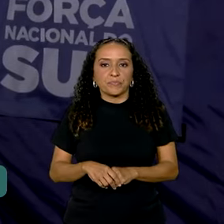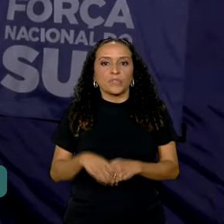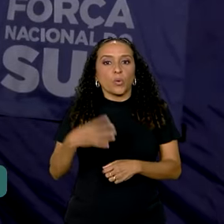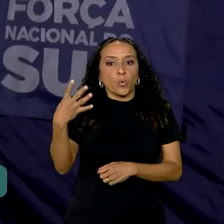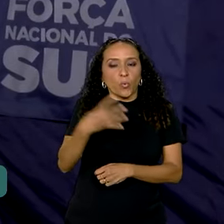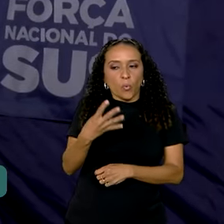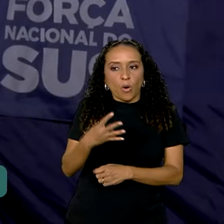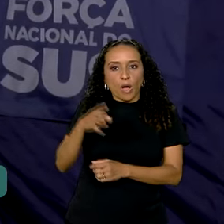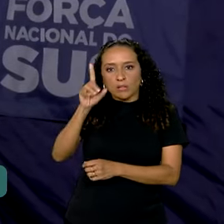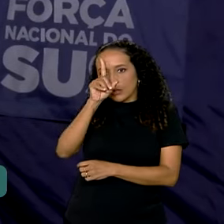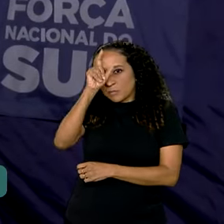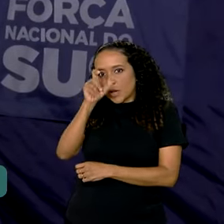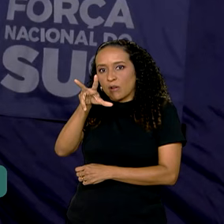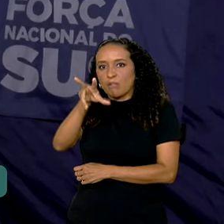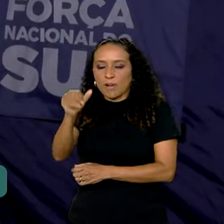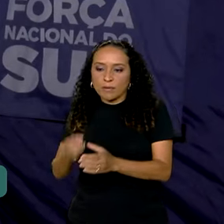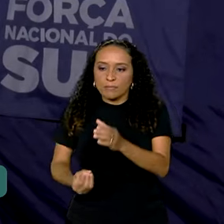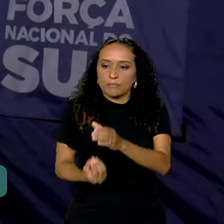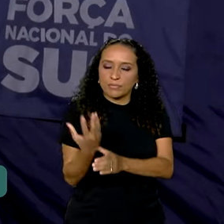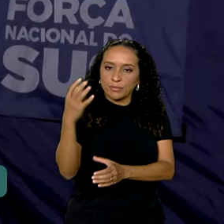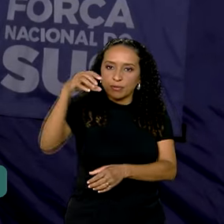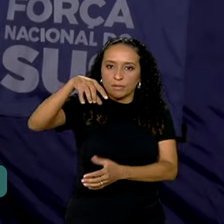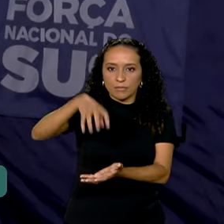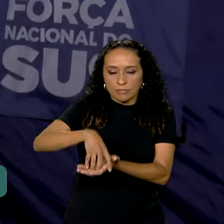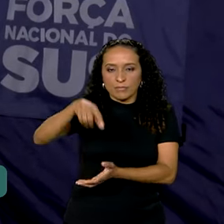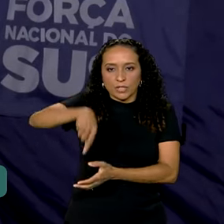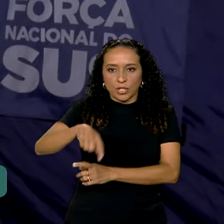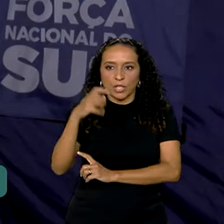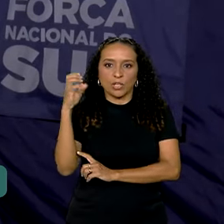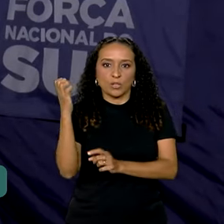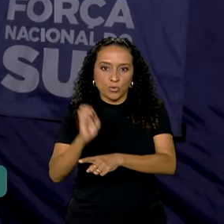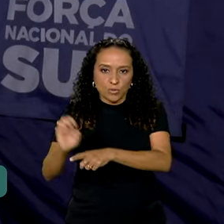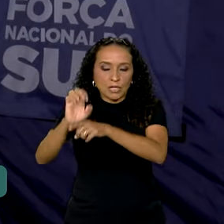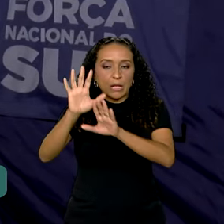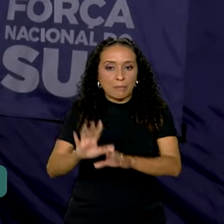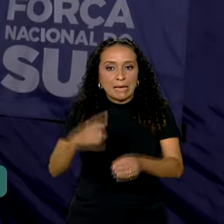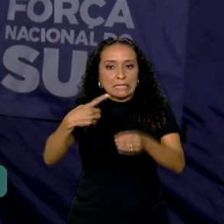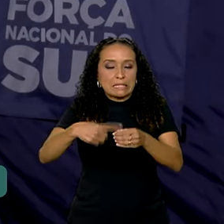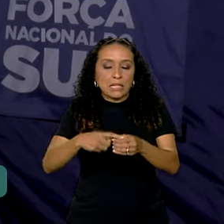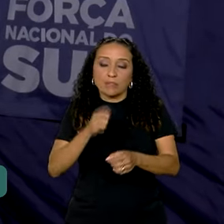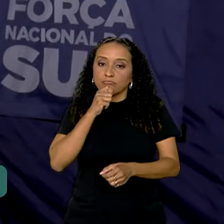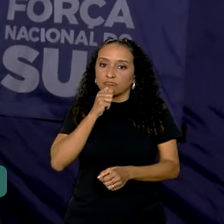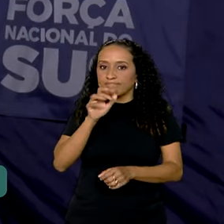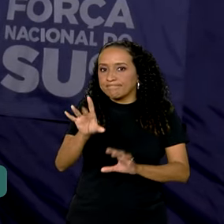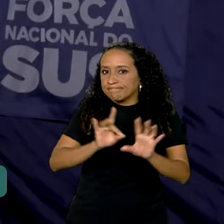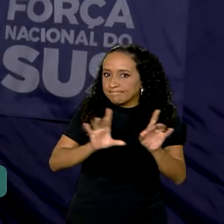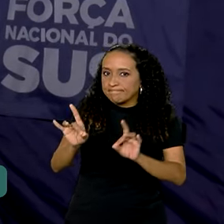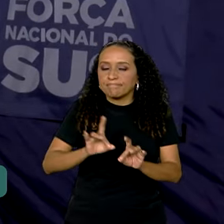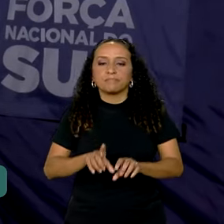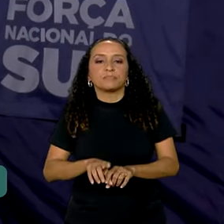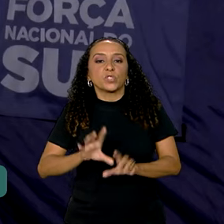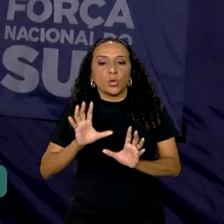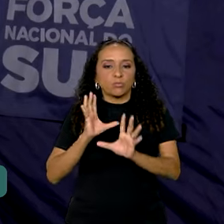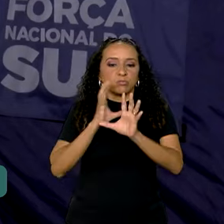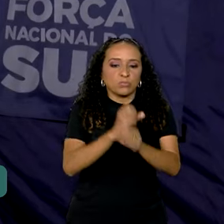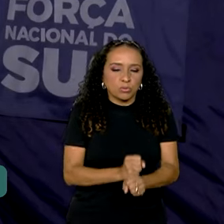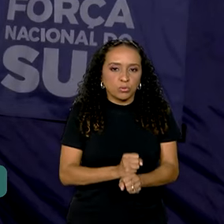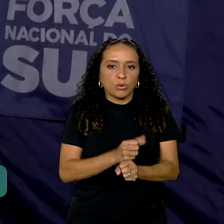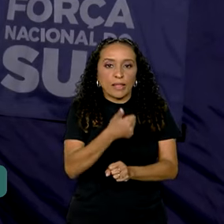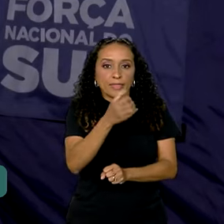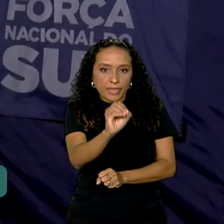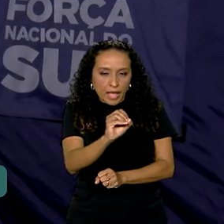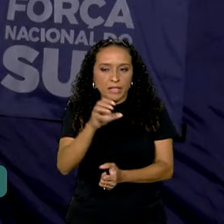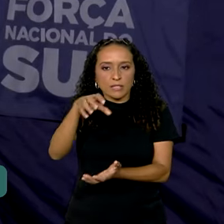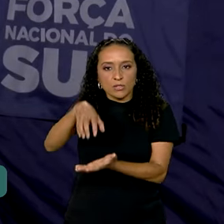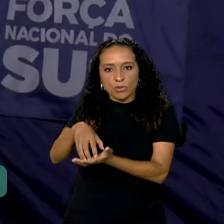quarto hospital será instalado aqui no estado, mas a cidade ainda está sendo definida. No total, chega a 10